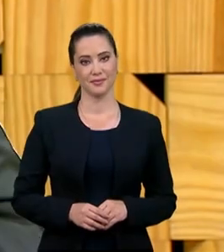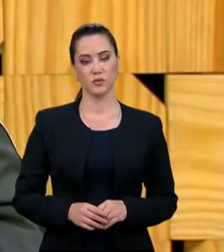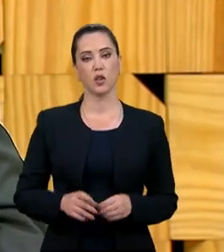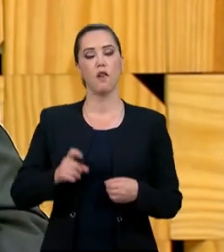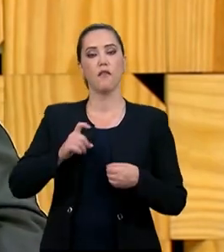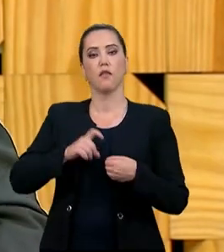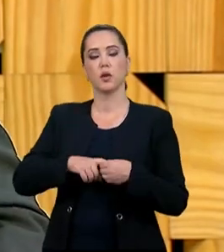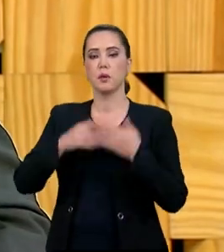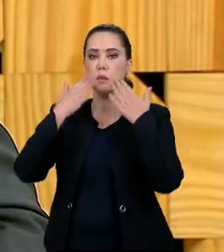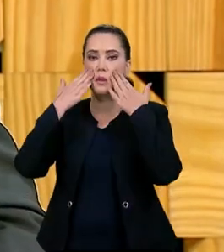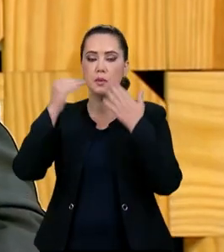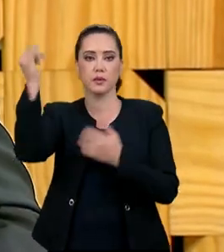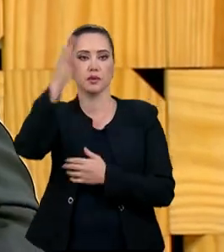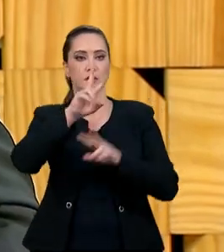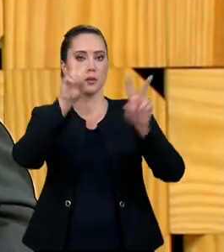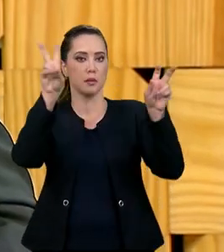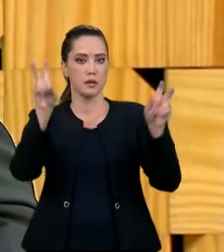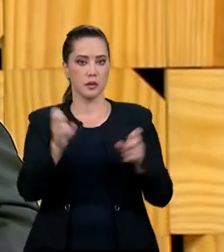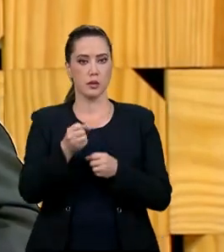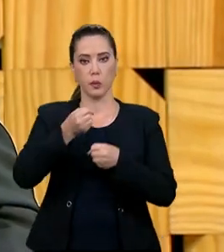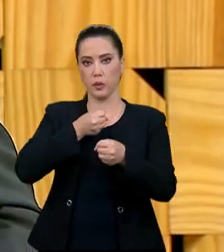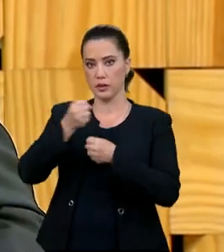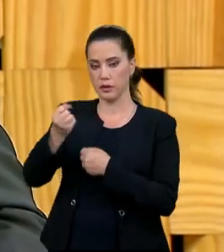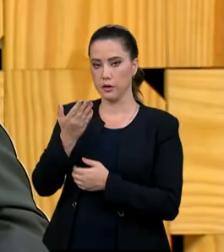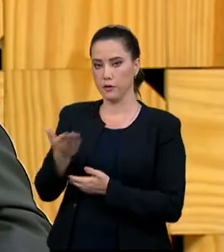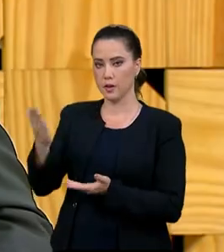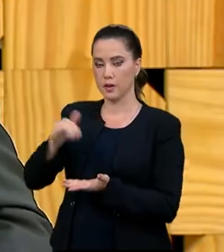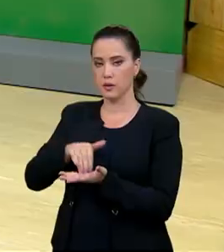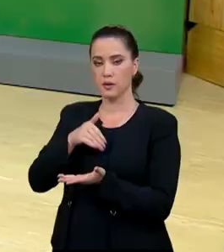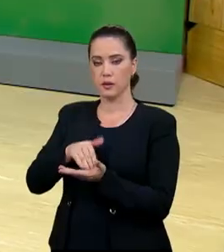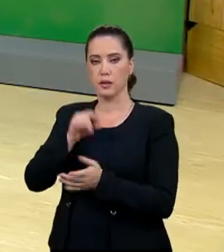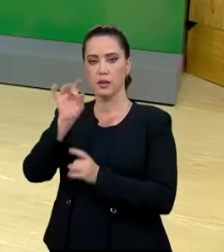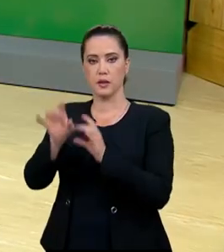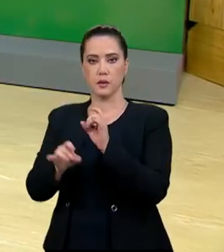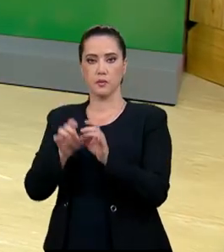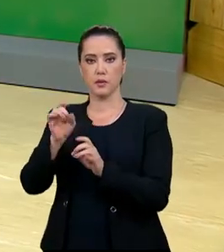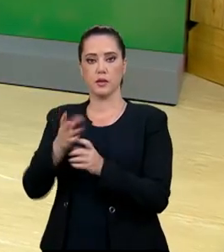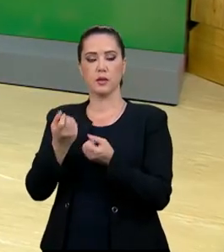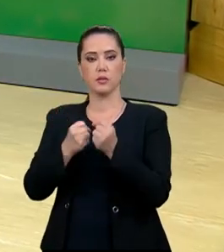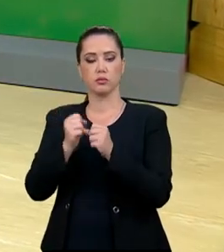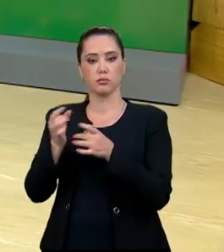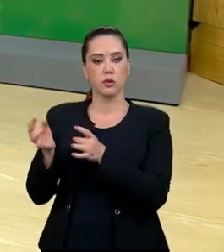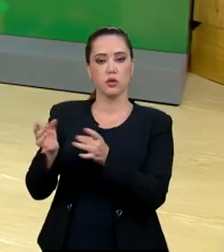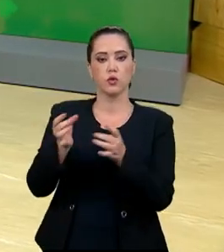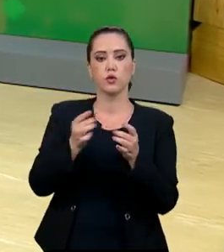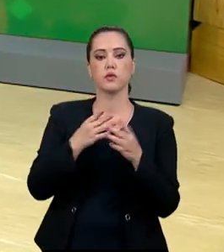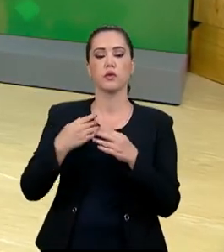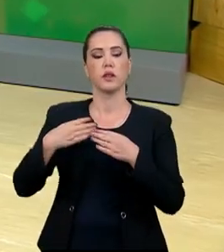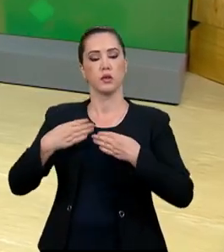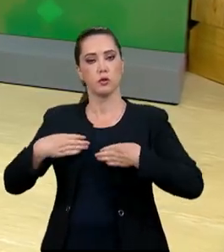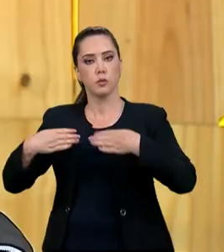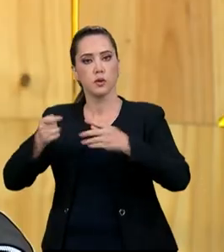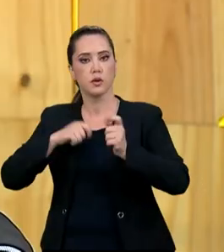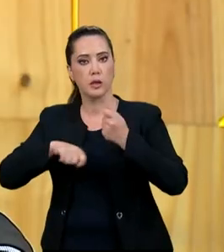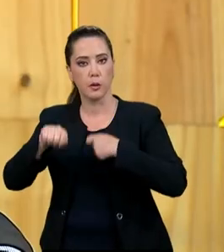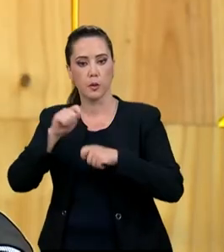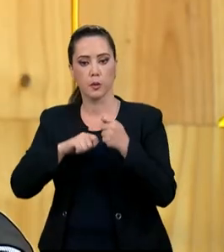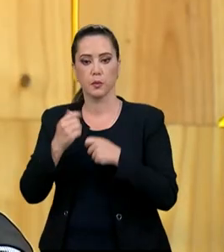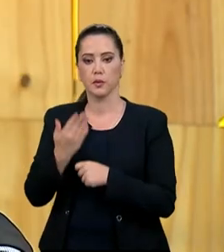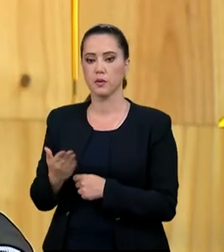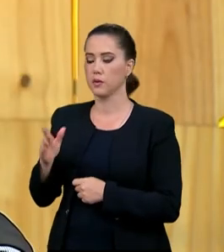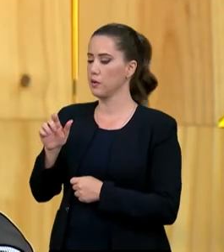Estamos com o Brasil em Pauta, entrevistado é o secretário especial de Produtividade e Competitividade do Ministério da Economia,